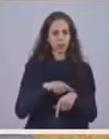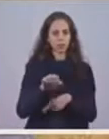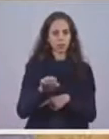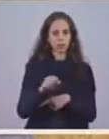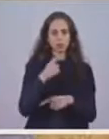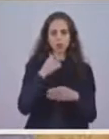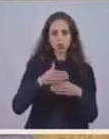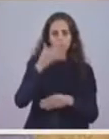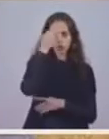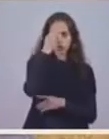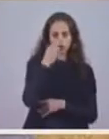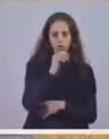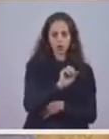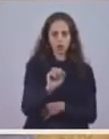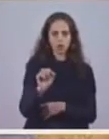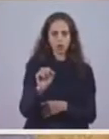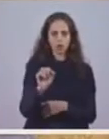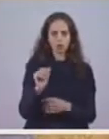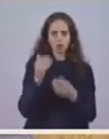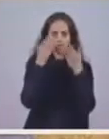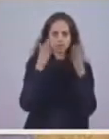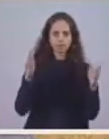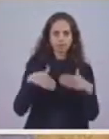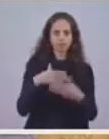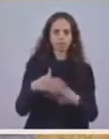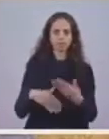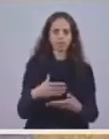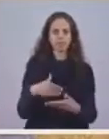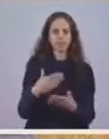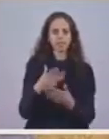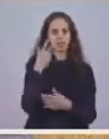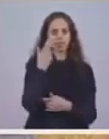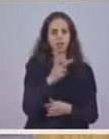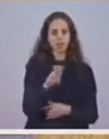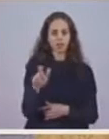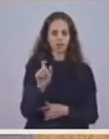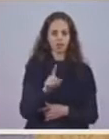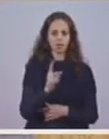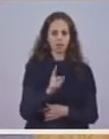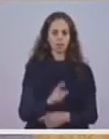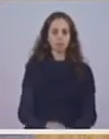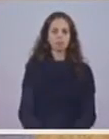da história, e nos abre caminho para a vida eterna.